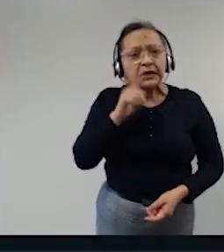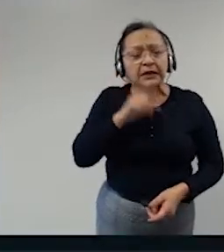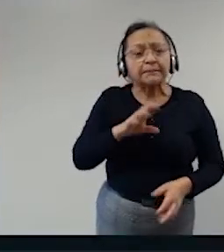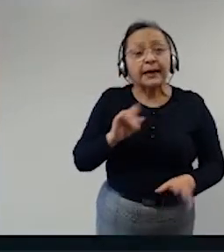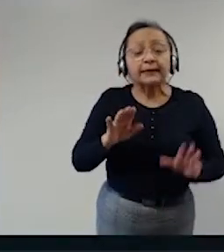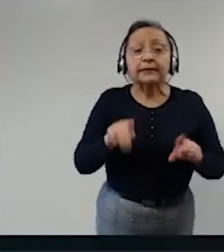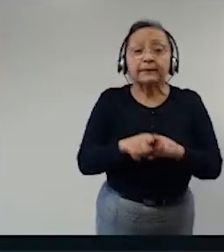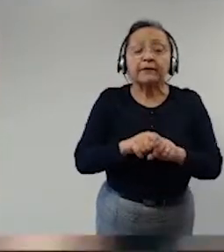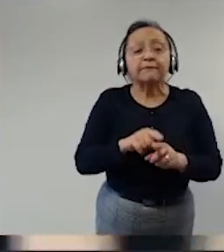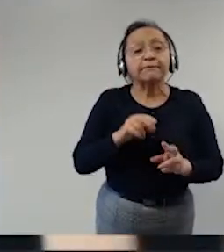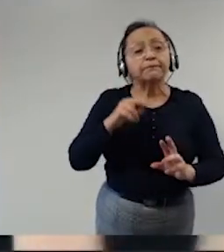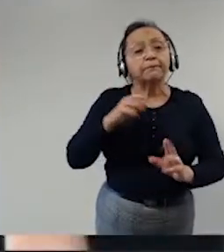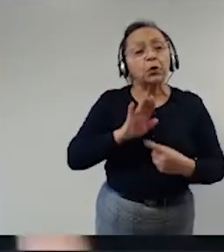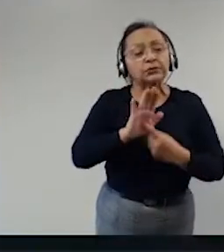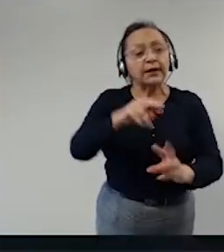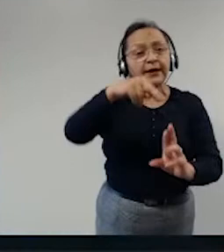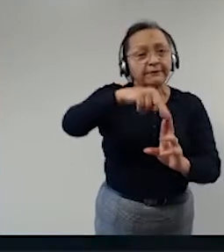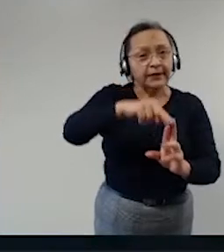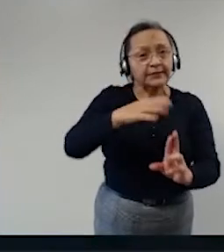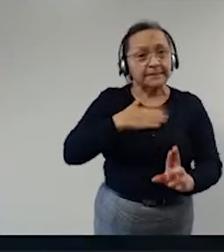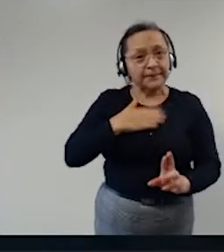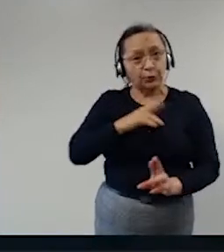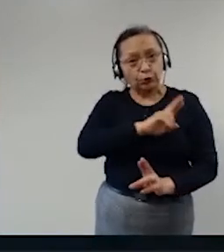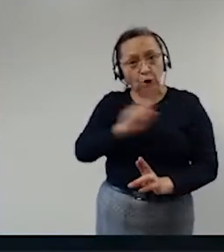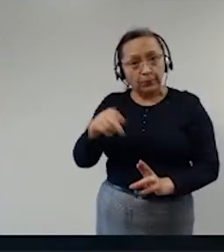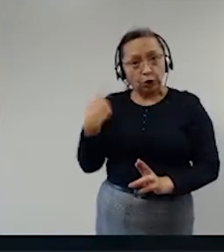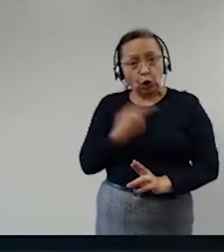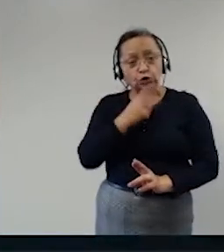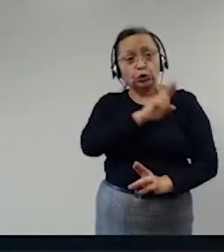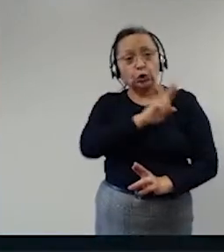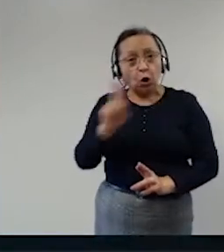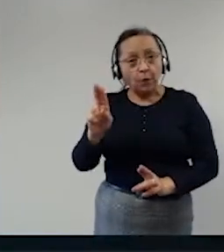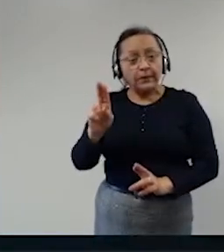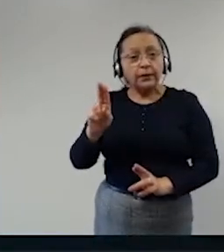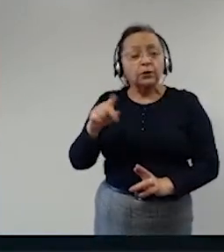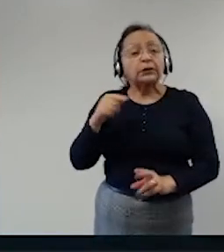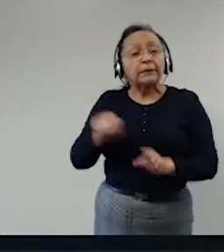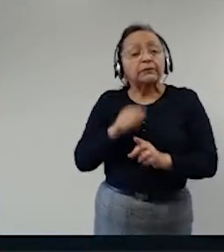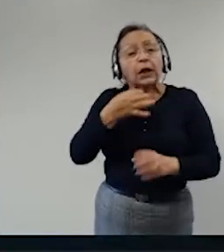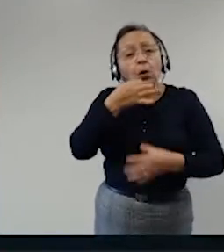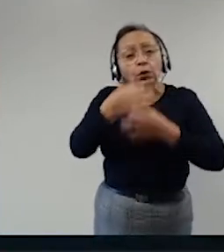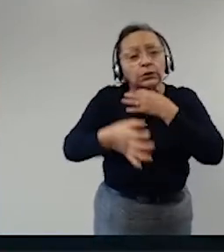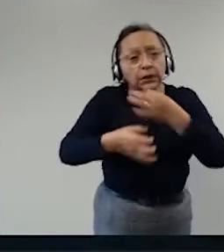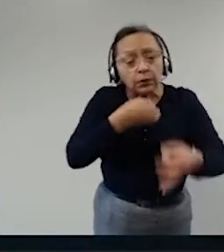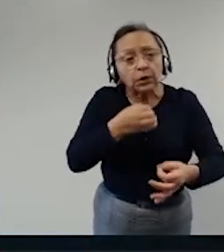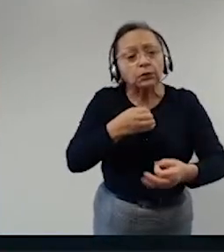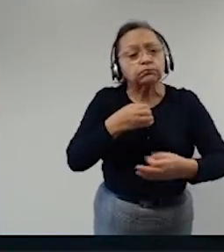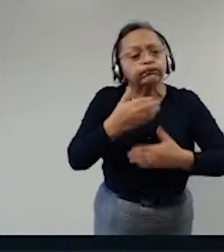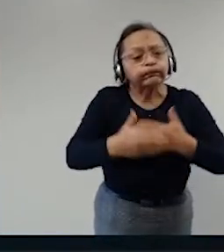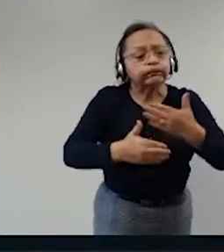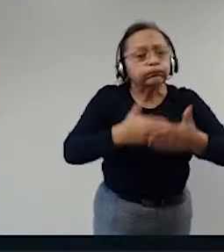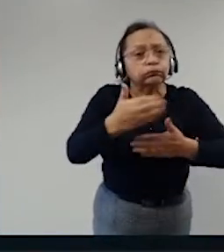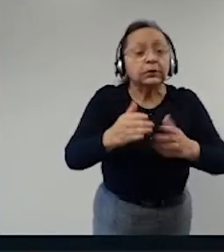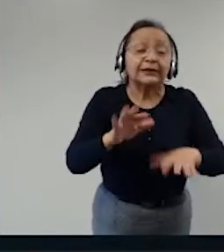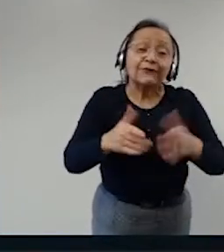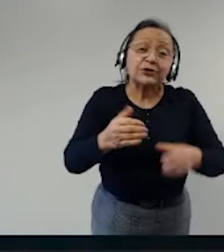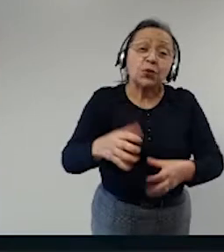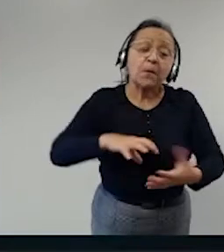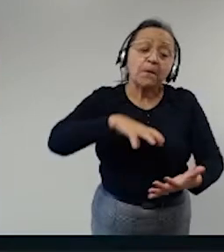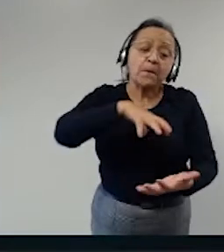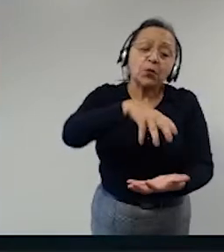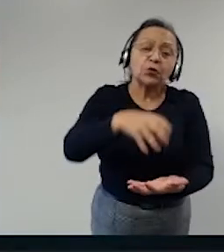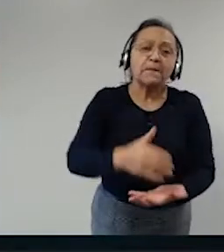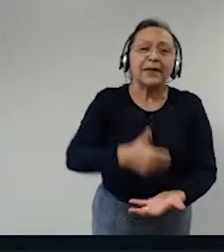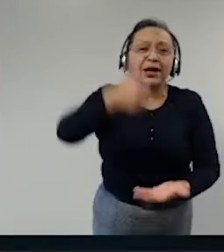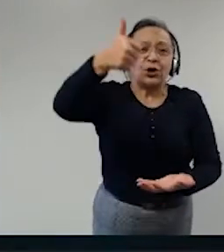que isso não é problema nenhum, a gente vai estar contribuindo e construindo talvez um mundo melhor, contribuindo